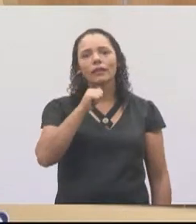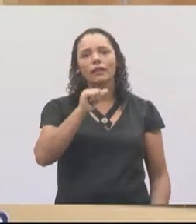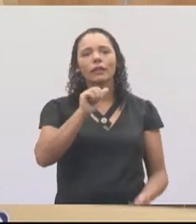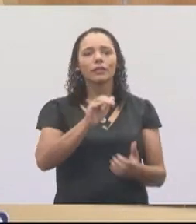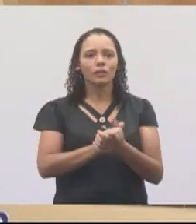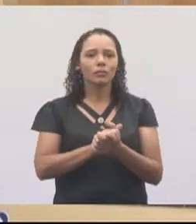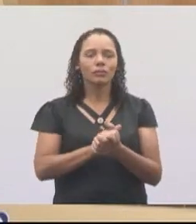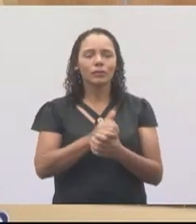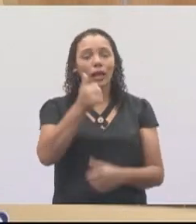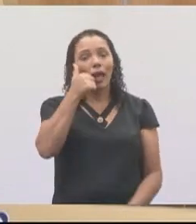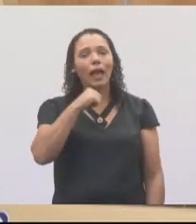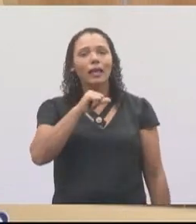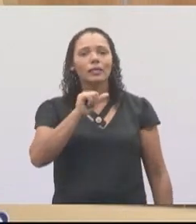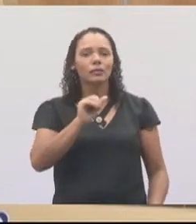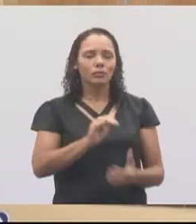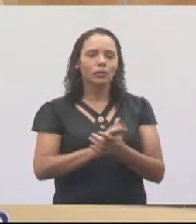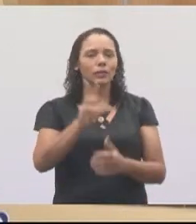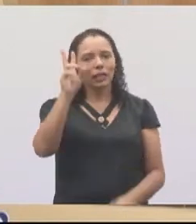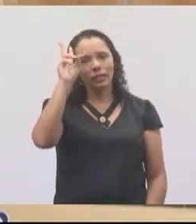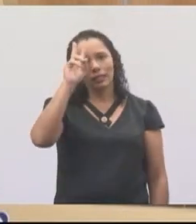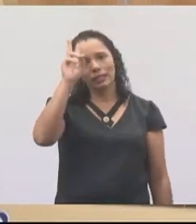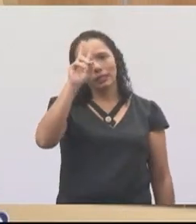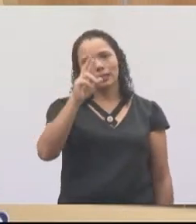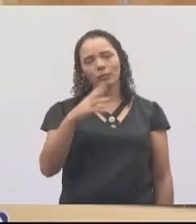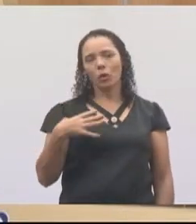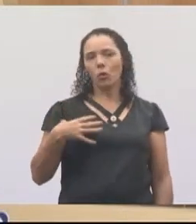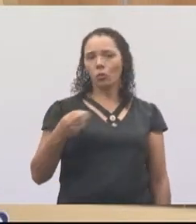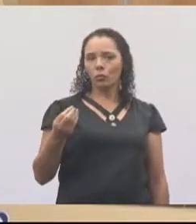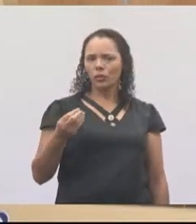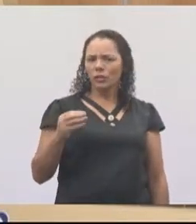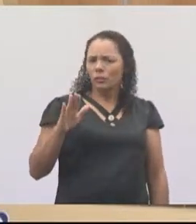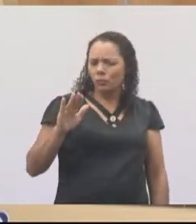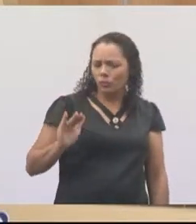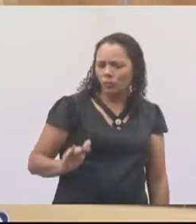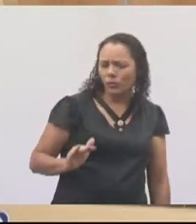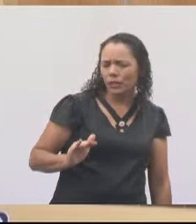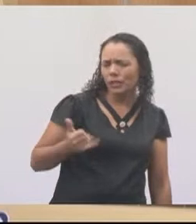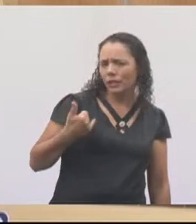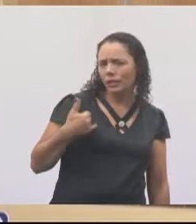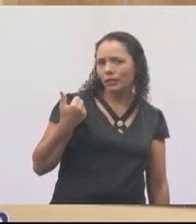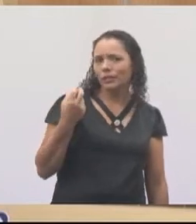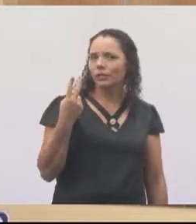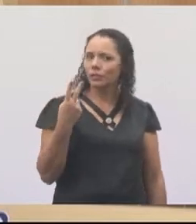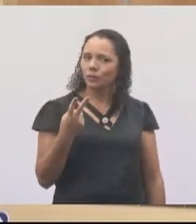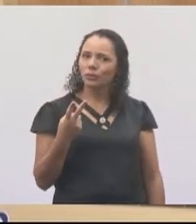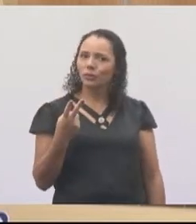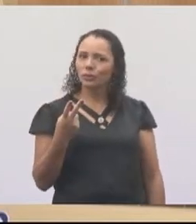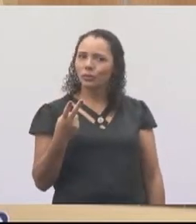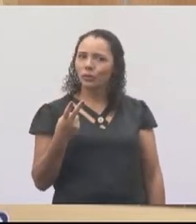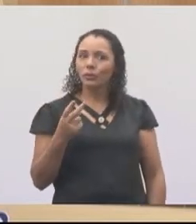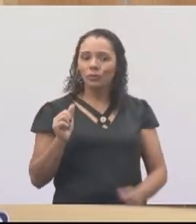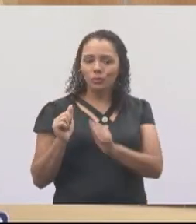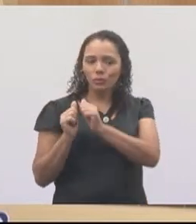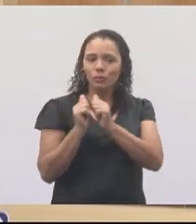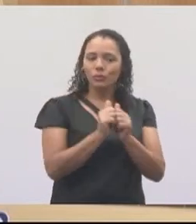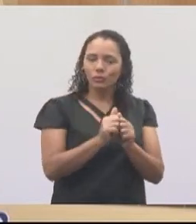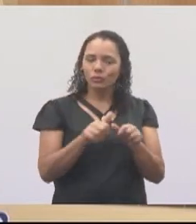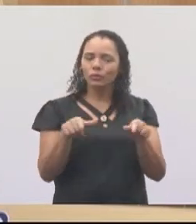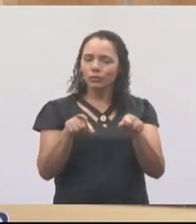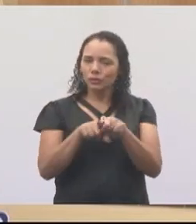Tales Júnior muito pequenininho, talvez com uns 2 anos de idade, e algumas vezes nos acompanhava